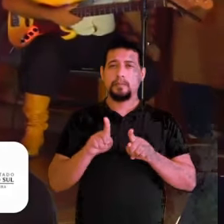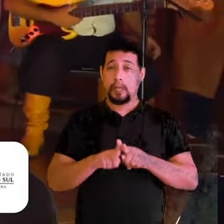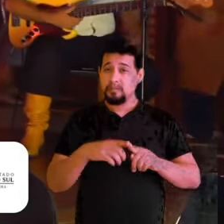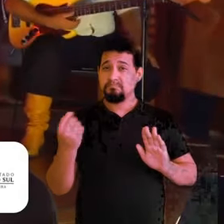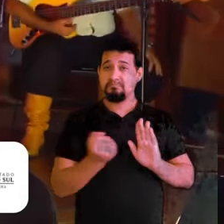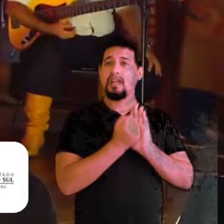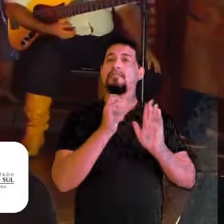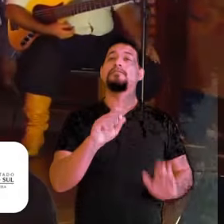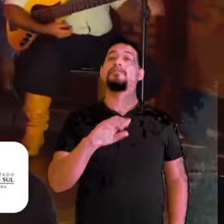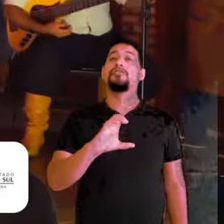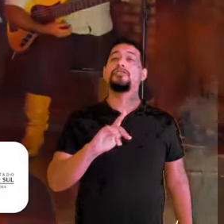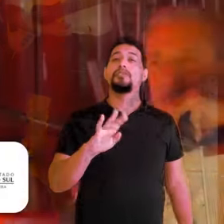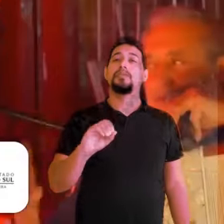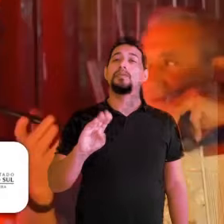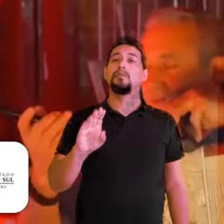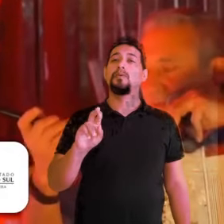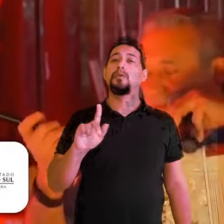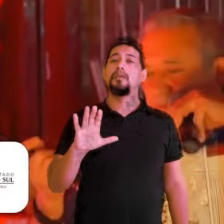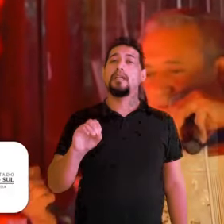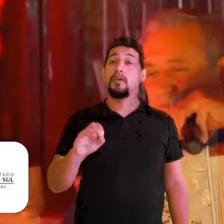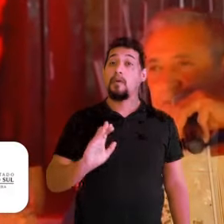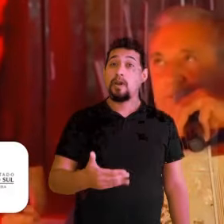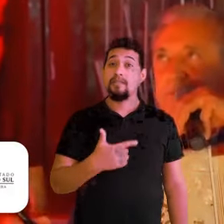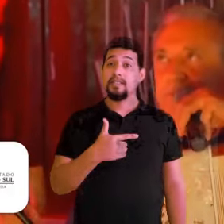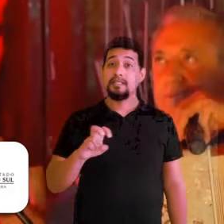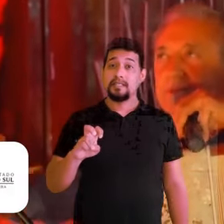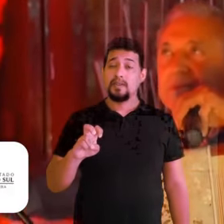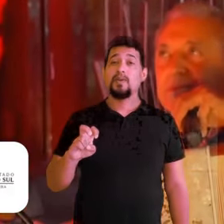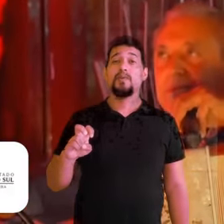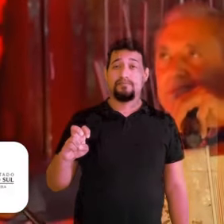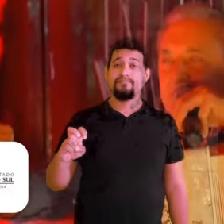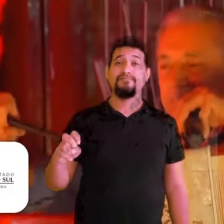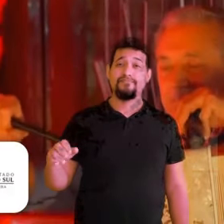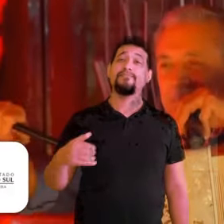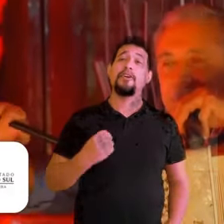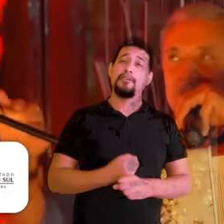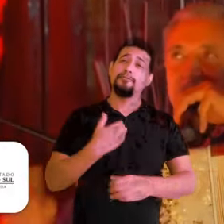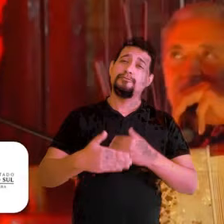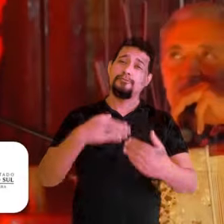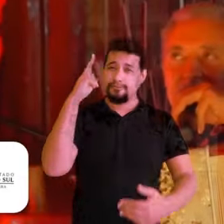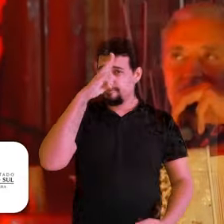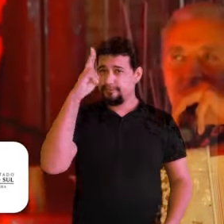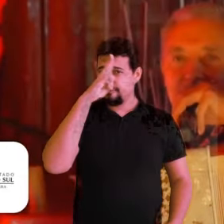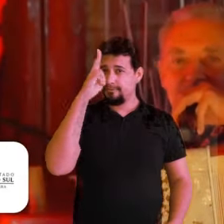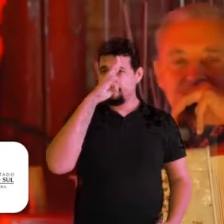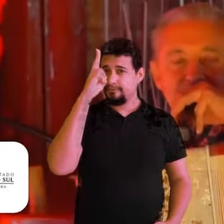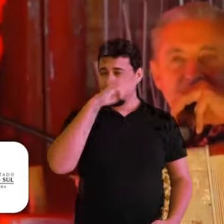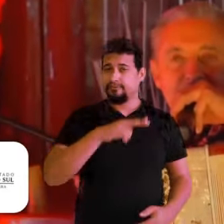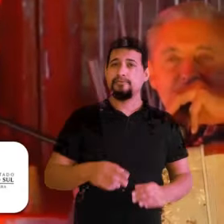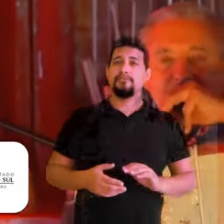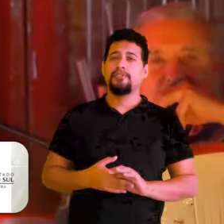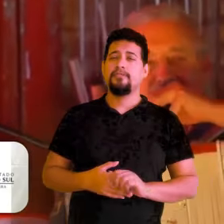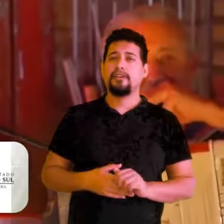a essa grande marca que é o Chiquito e Bordoneio, agora 25 anos de história na música gaúcha. É,